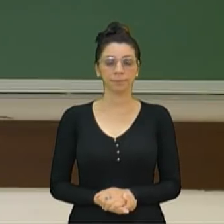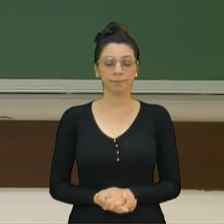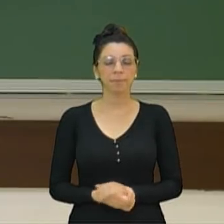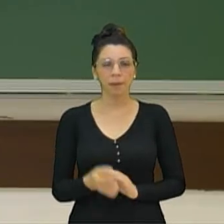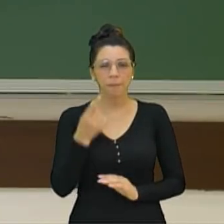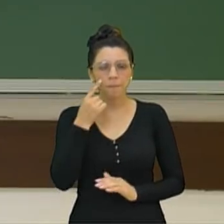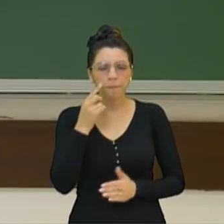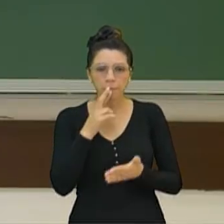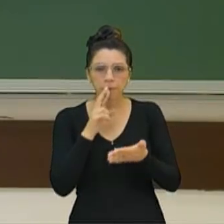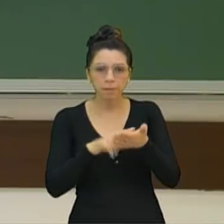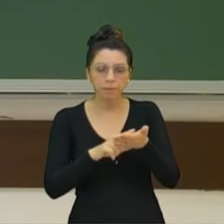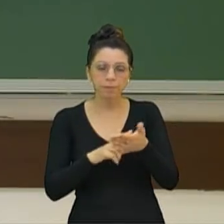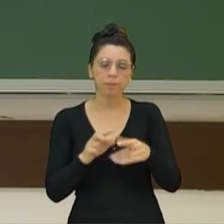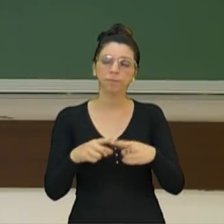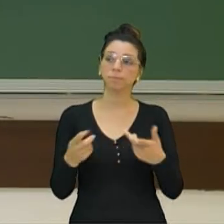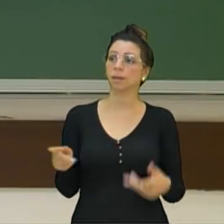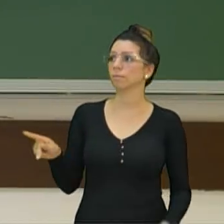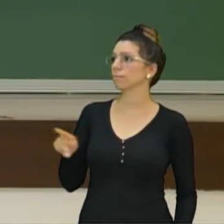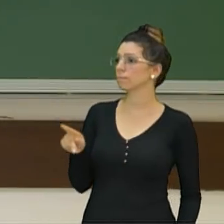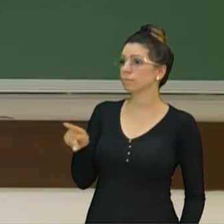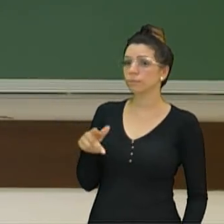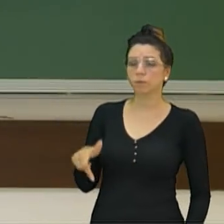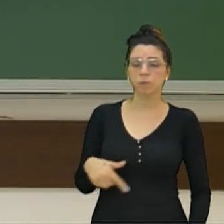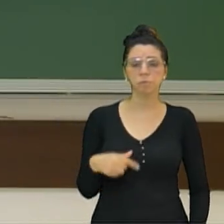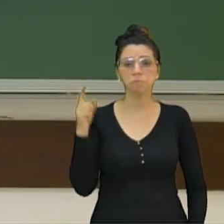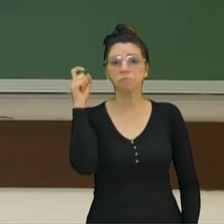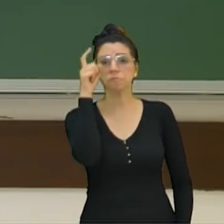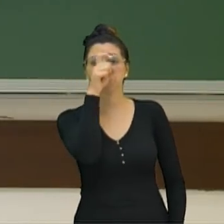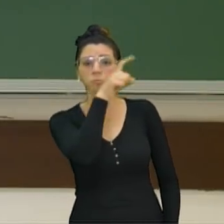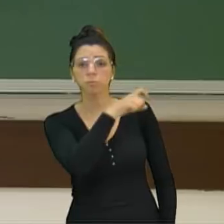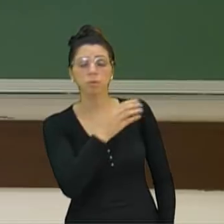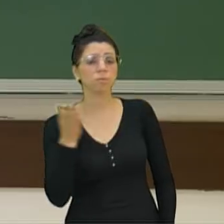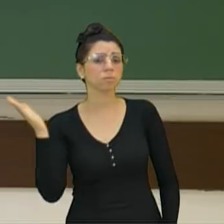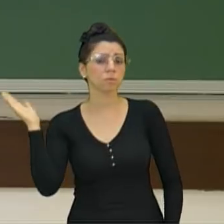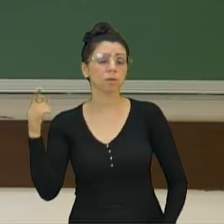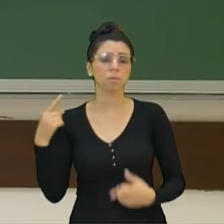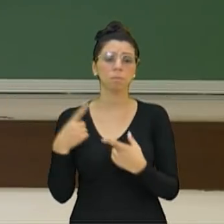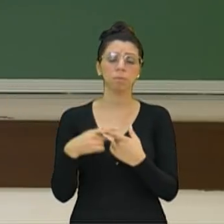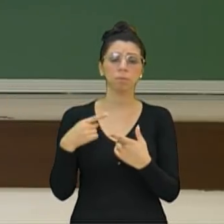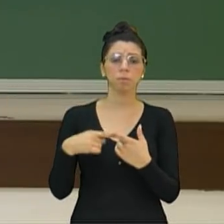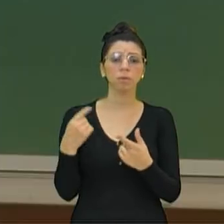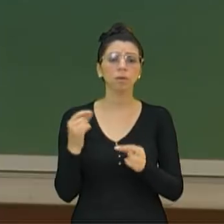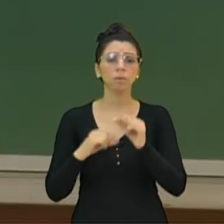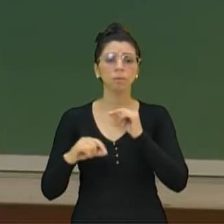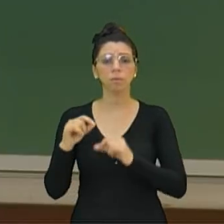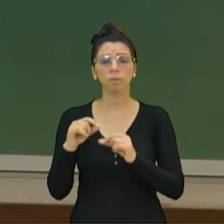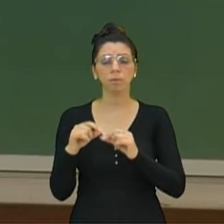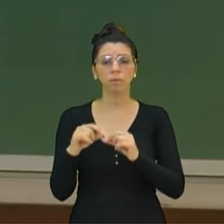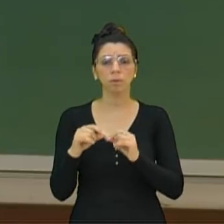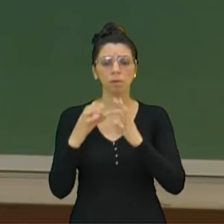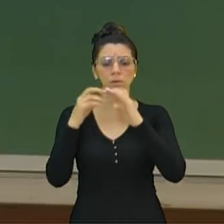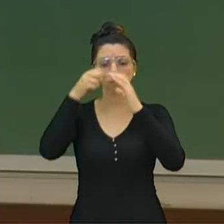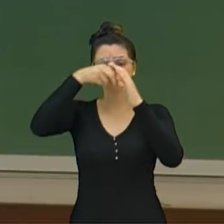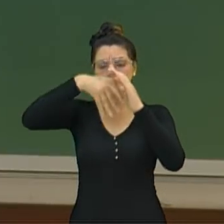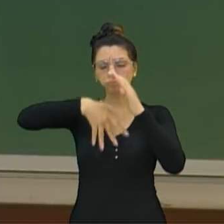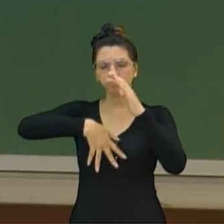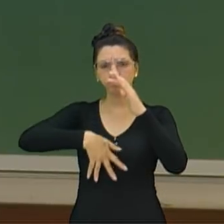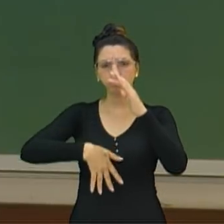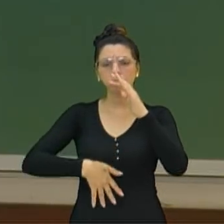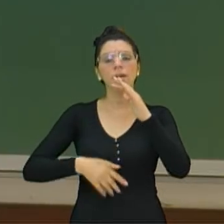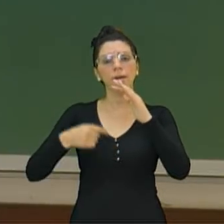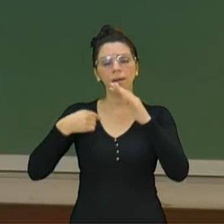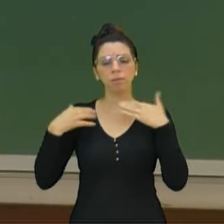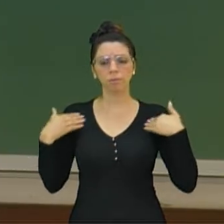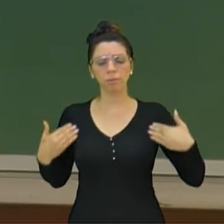Vamos ver a resposta? Ah, mas Fabiana, eu tive dificuldade nessa. Porque se a liberação dos neurotransmissores é feita no nosso